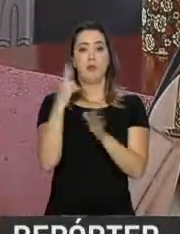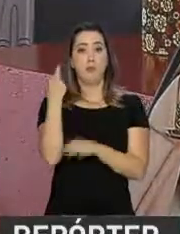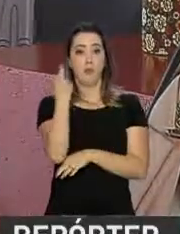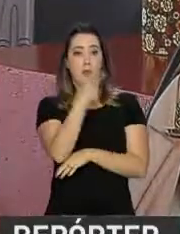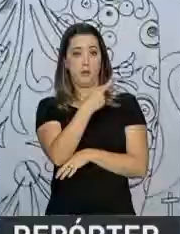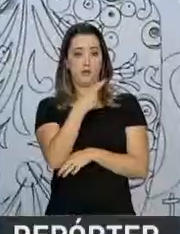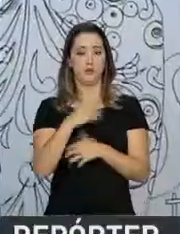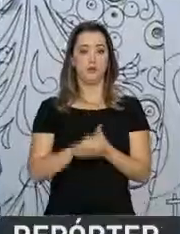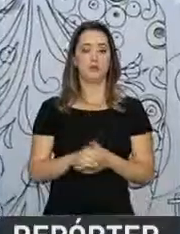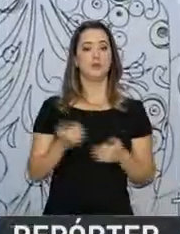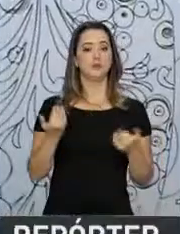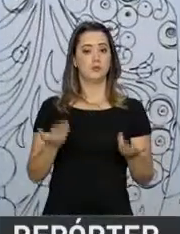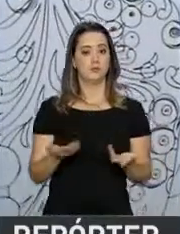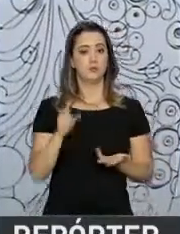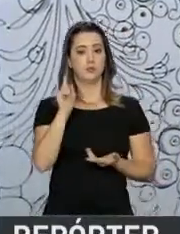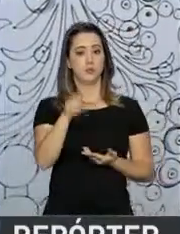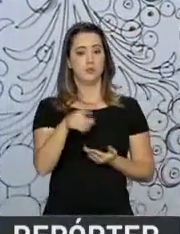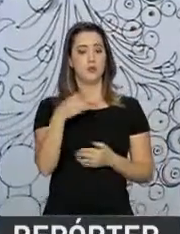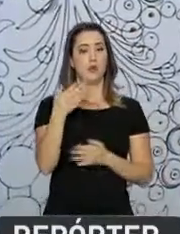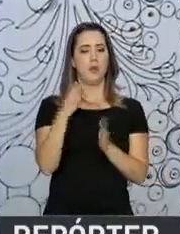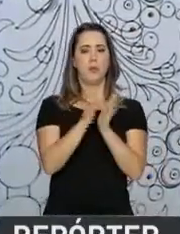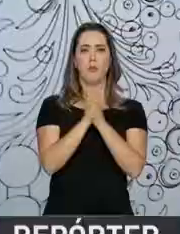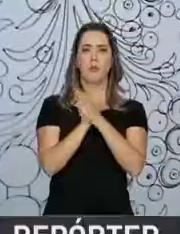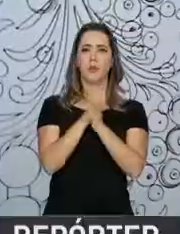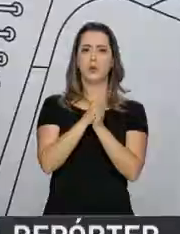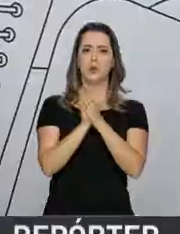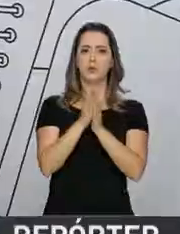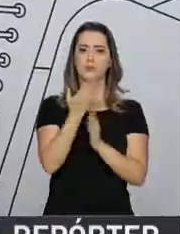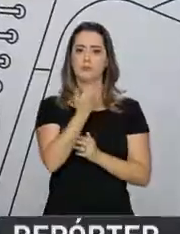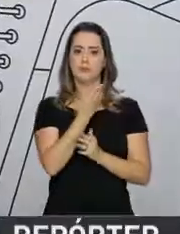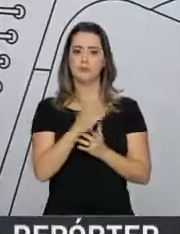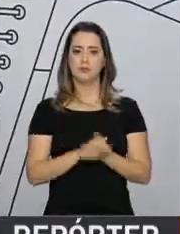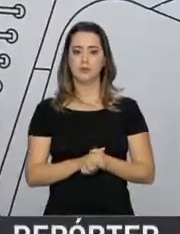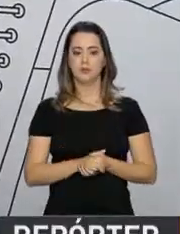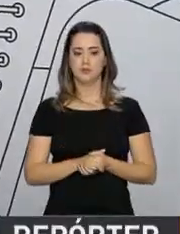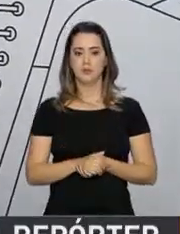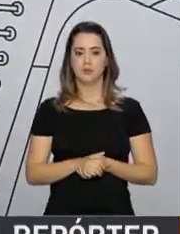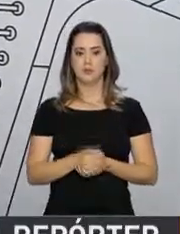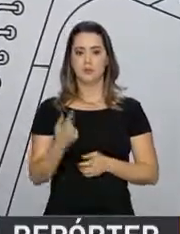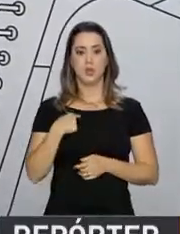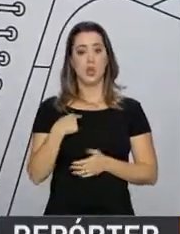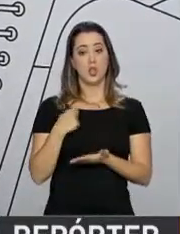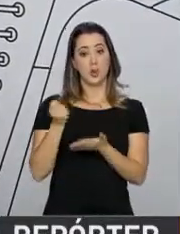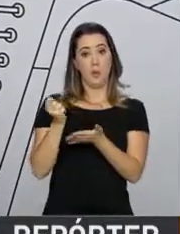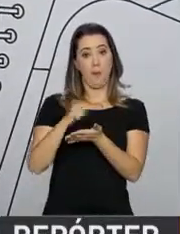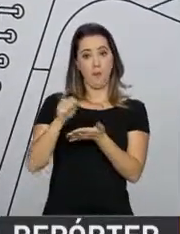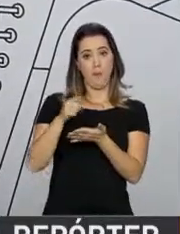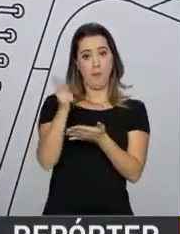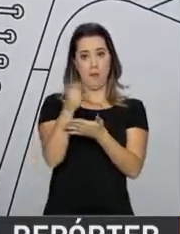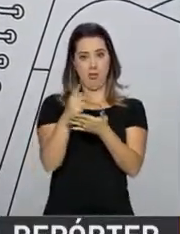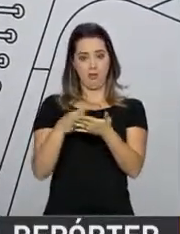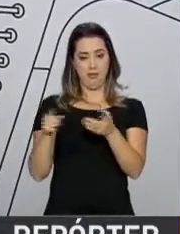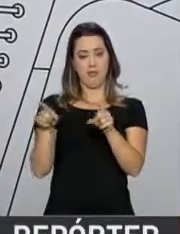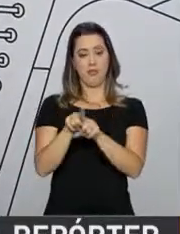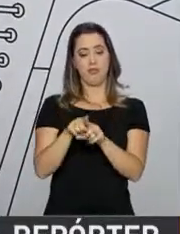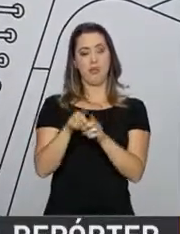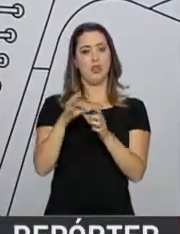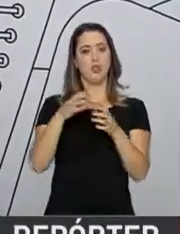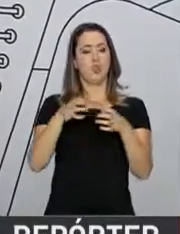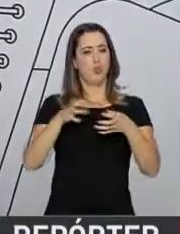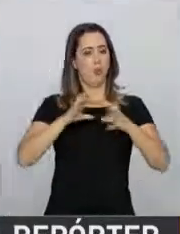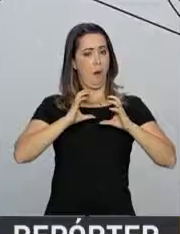da cultura russa como a famosa boneca matrioska é tentando uma bola o boneco